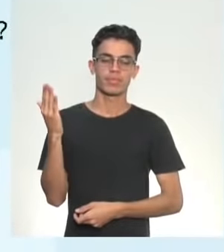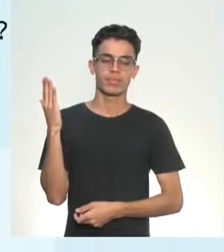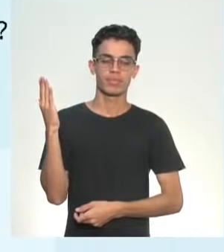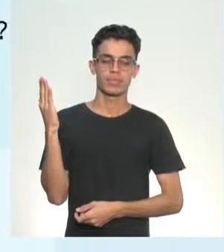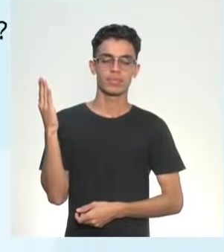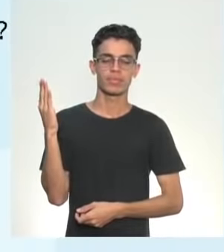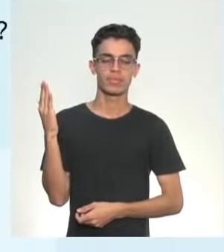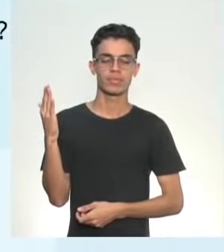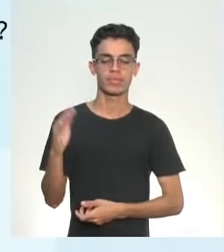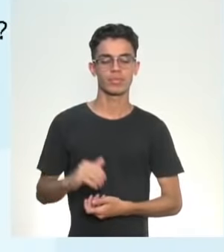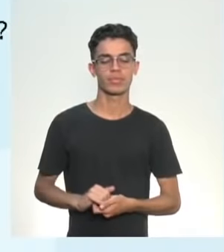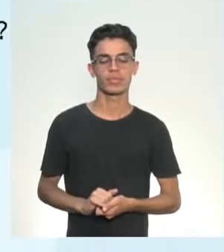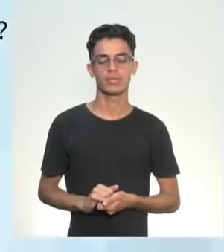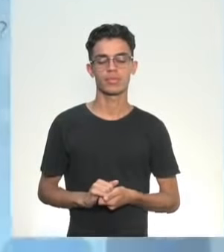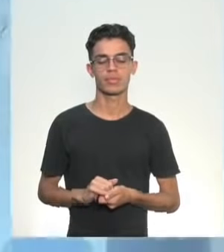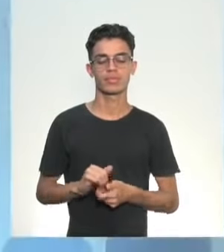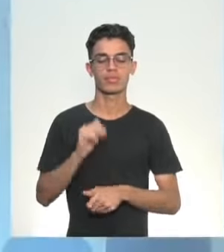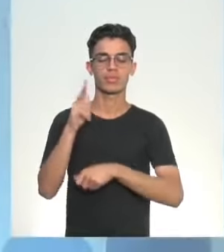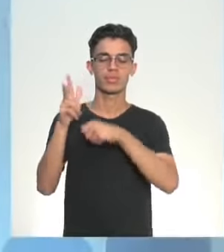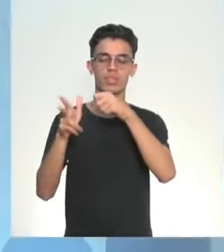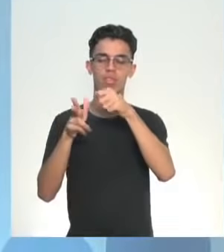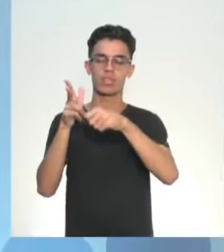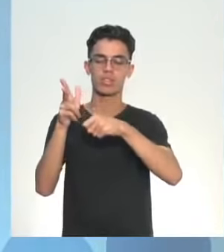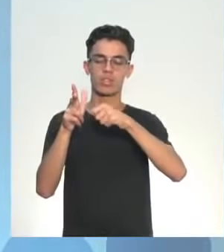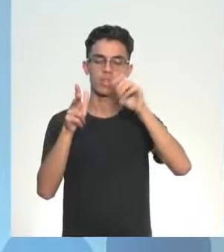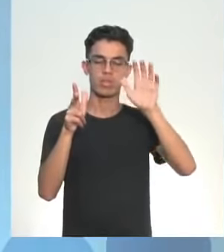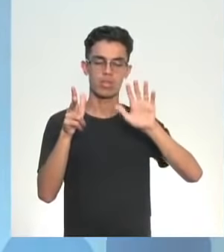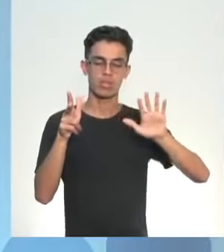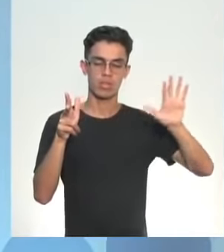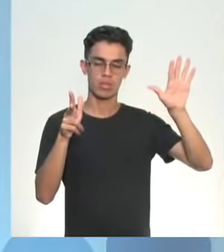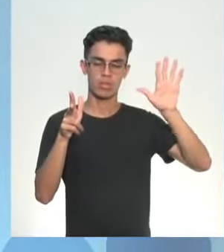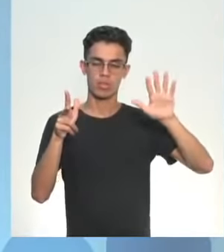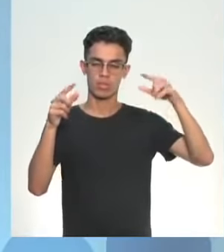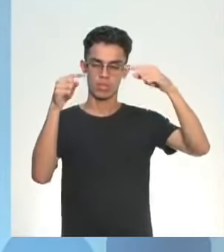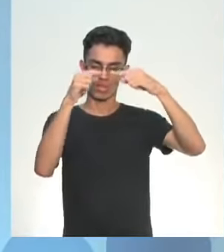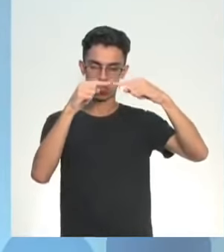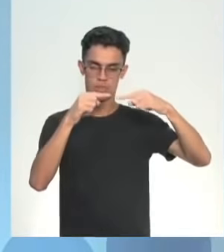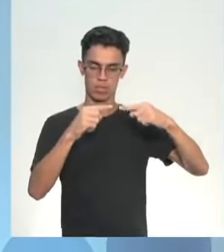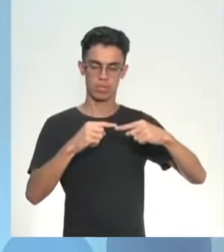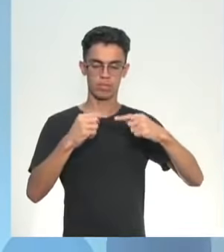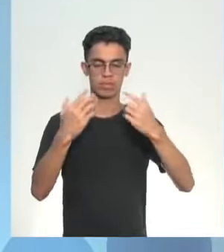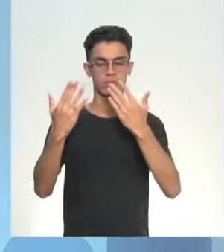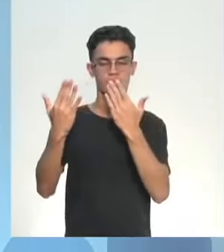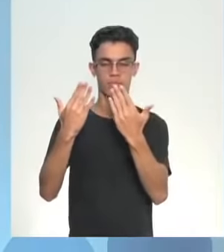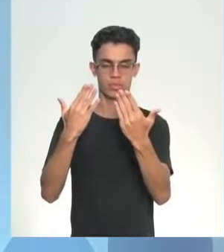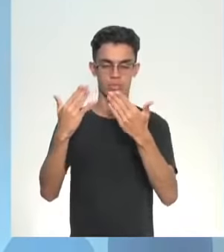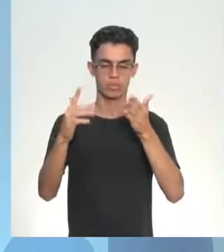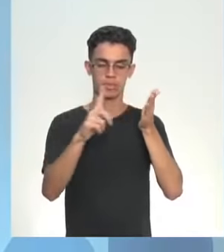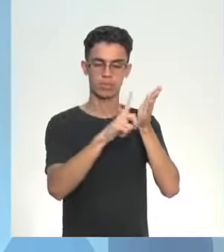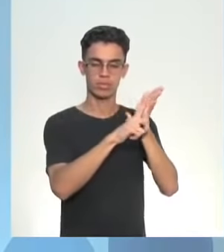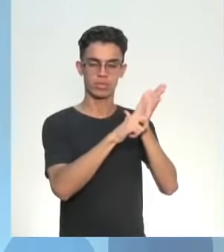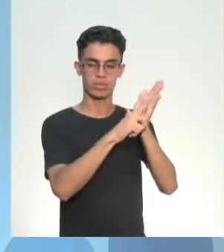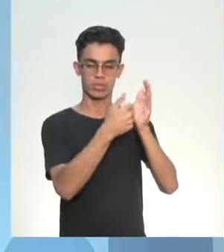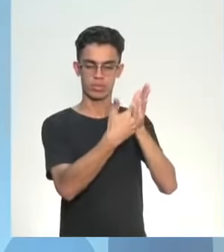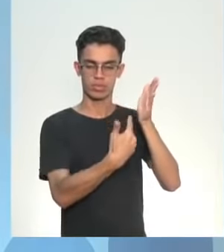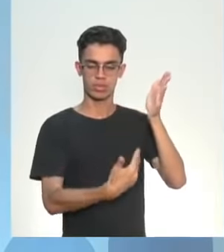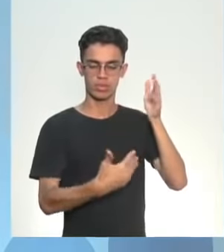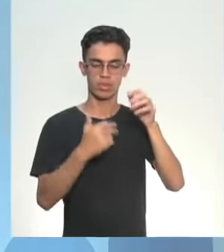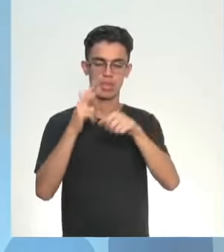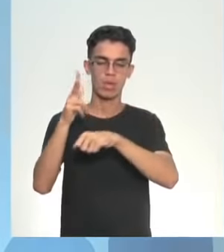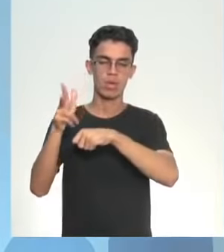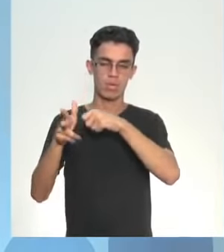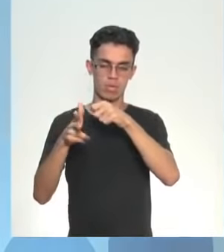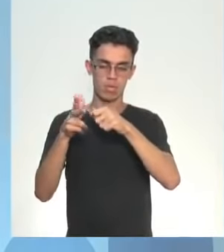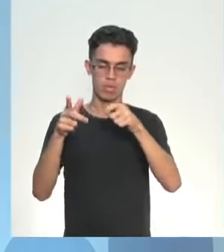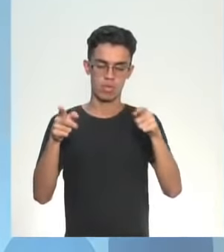have just about como esse vídeo tá relacionado aí com a imagem que a gente acabou de ver e discutir e ler o cafezinho beleza é um